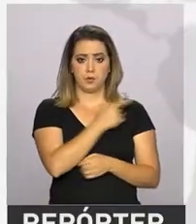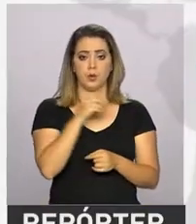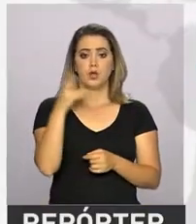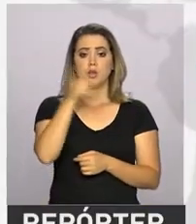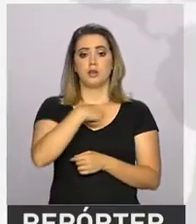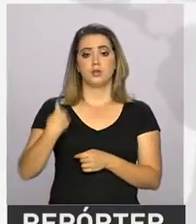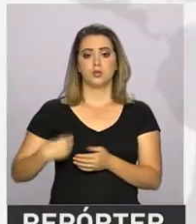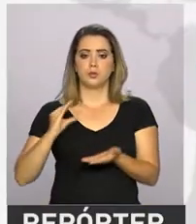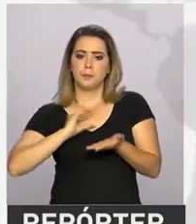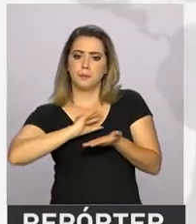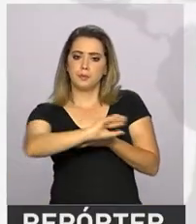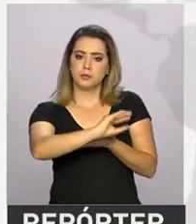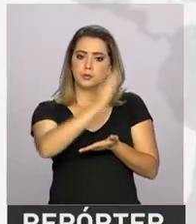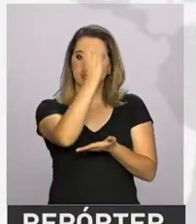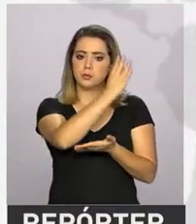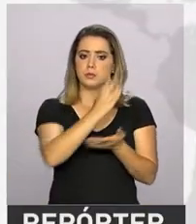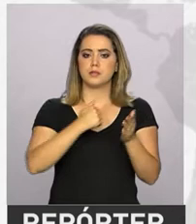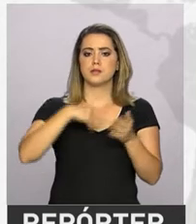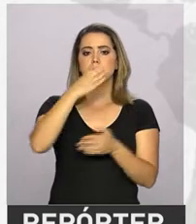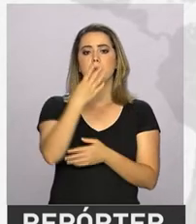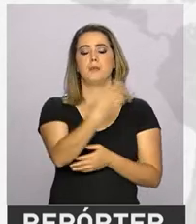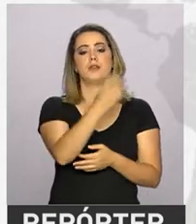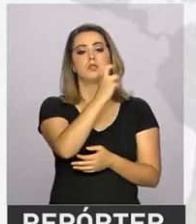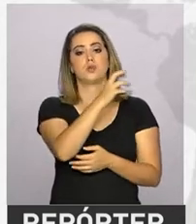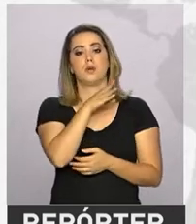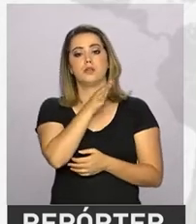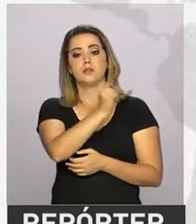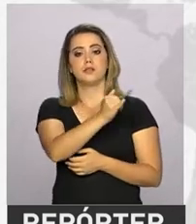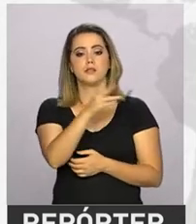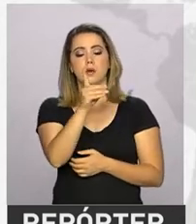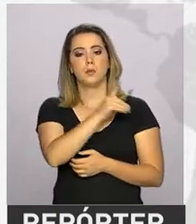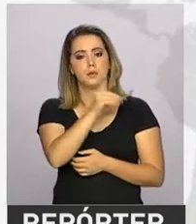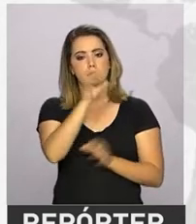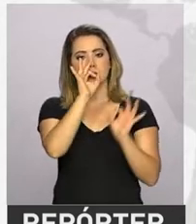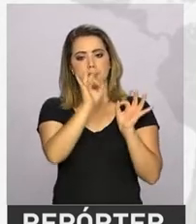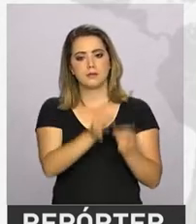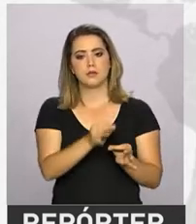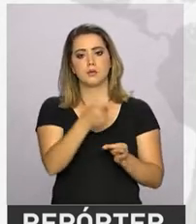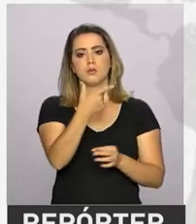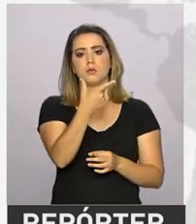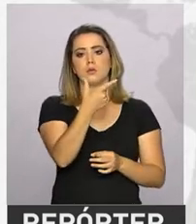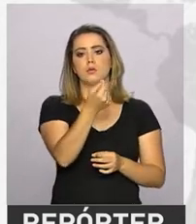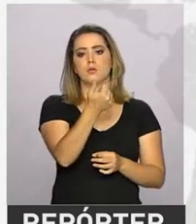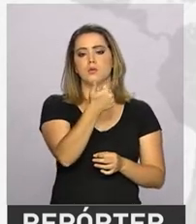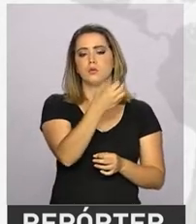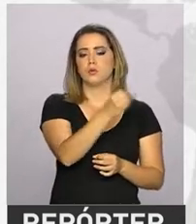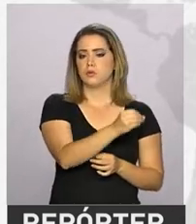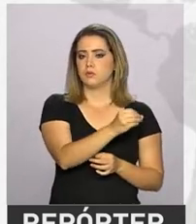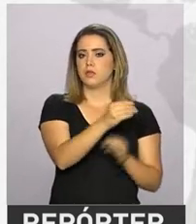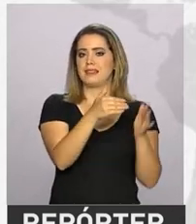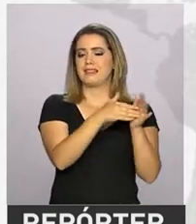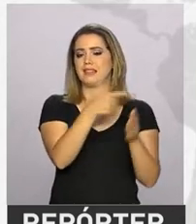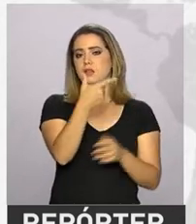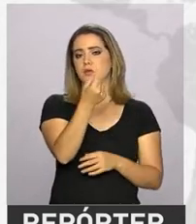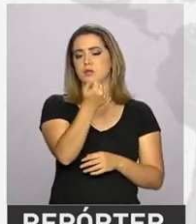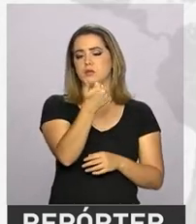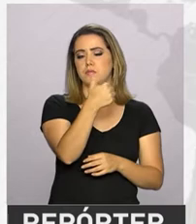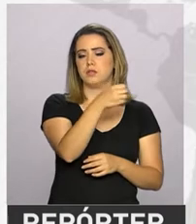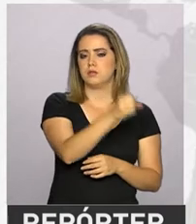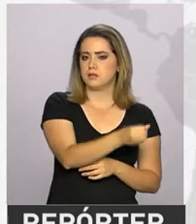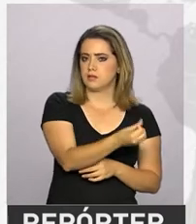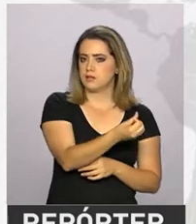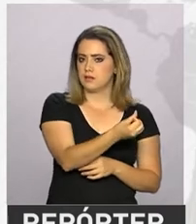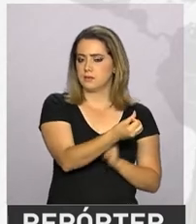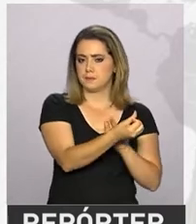crescido são mais de 45 bilhões de dólares confirmados entre 2010 e 2016 segundo o